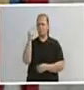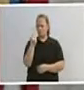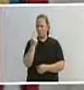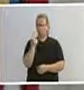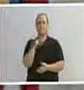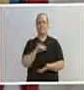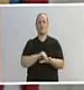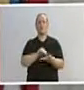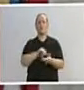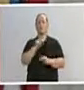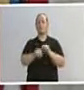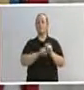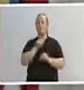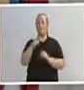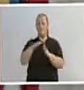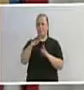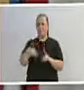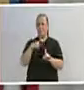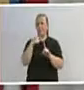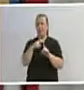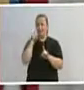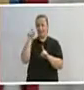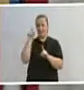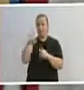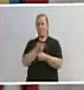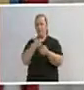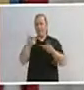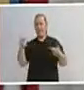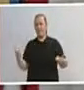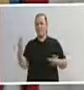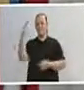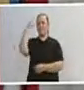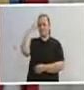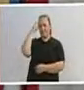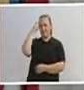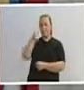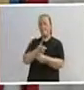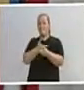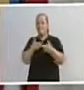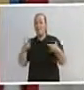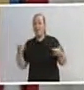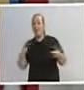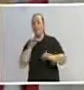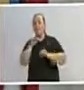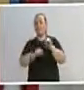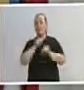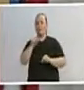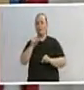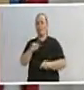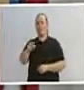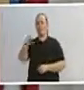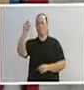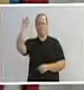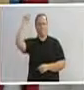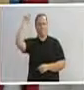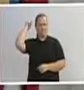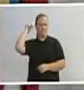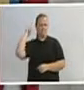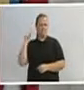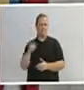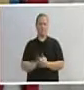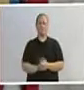que estas igrejas, na sua maioria, esta cultura, na sua maioria, nasceu antes da partilha feita dentro